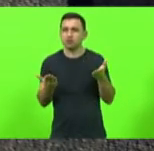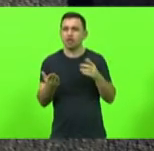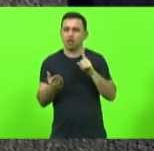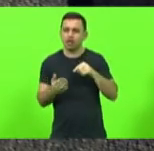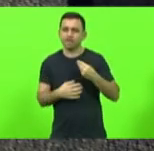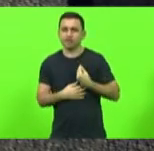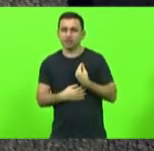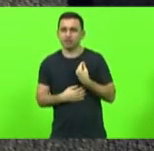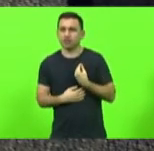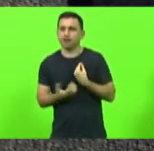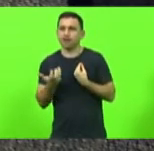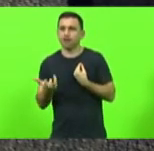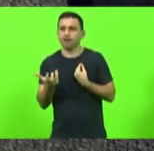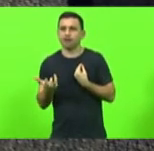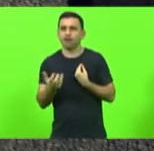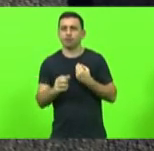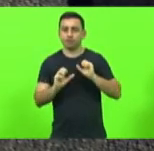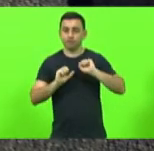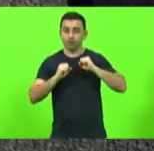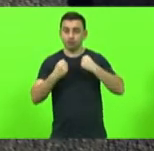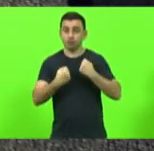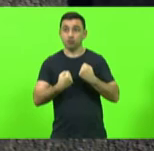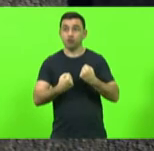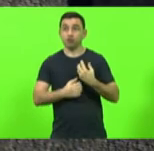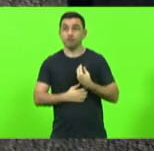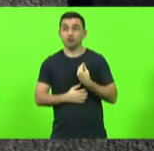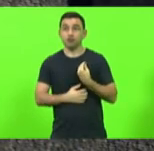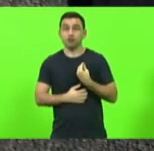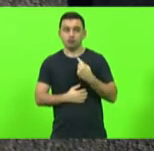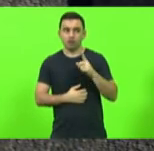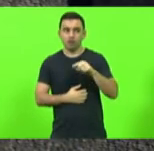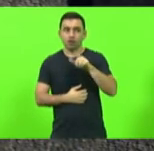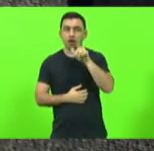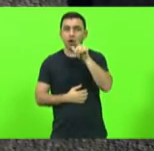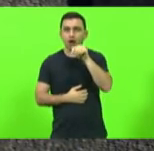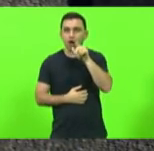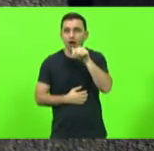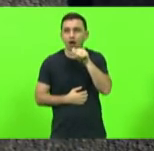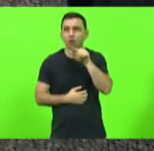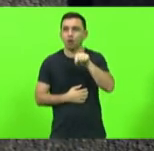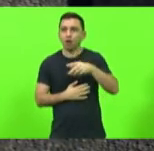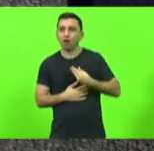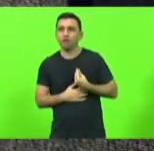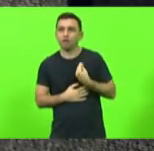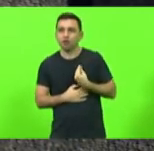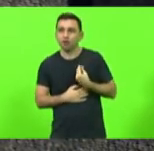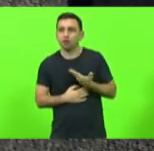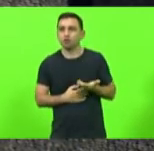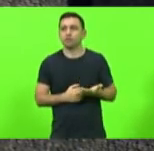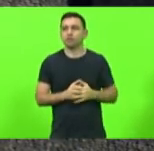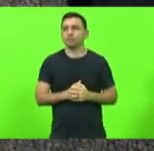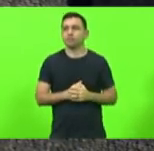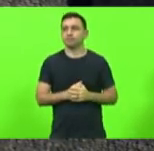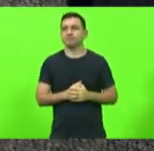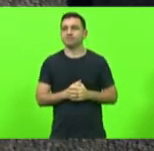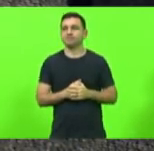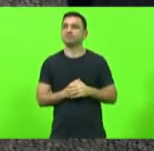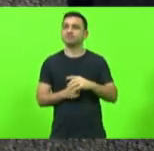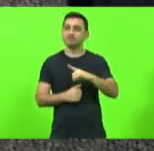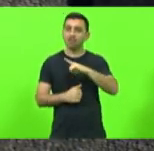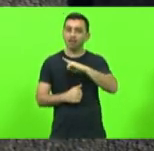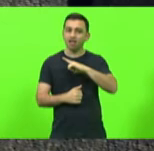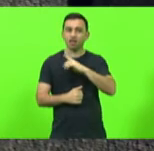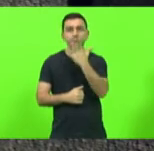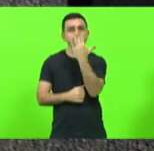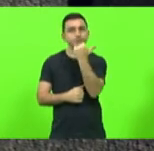vida, porque defender a vida é a água, é vida. A água... Nós temos alimentos